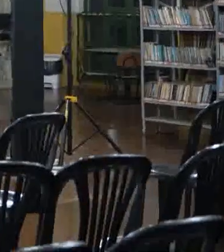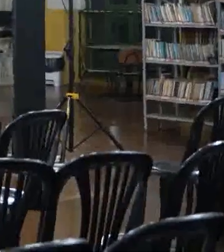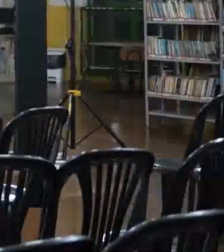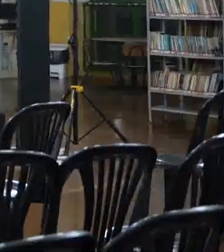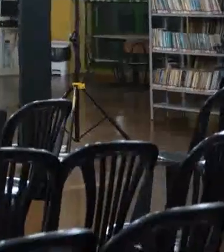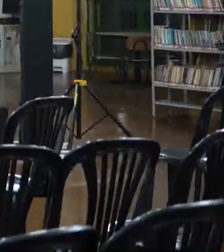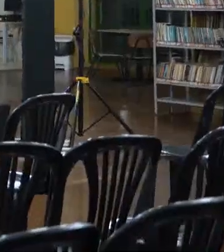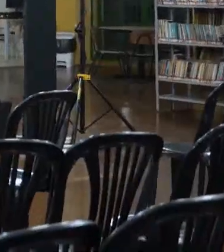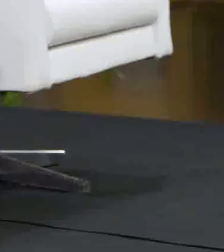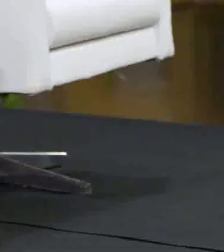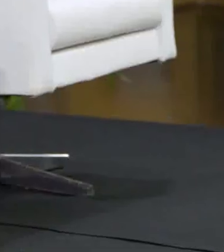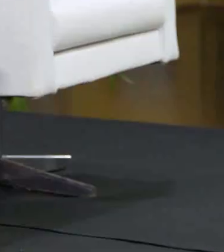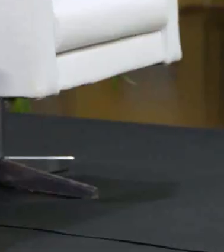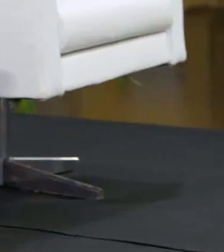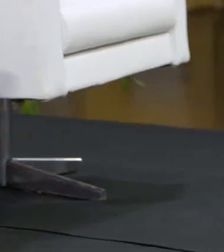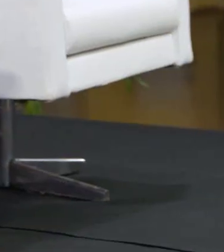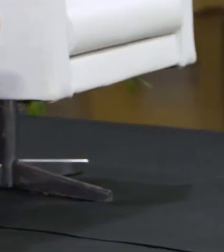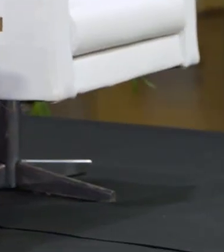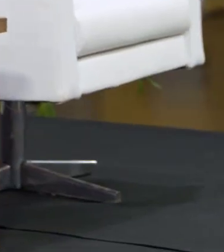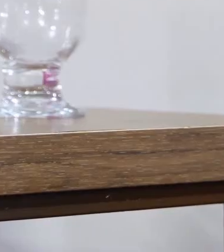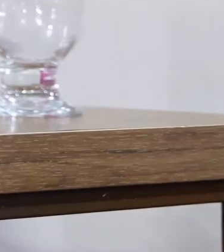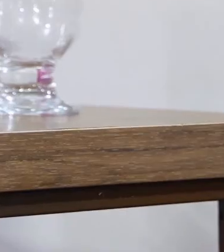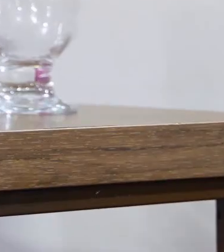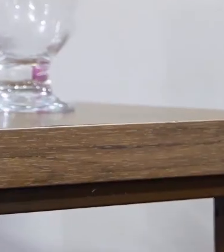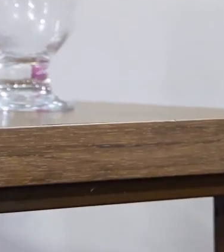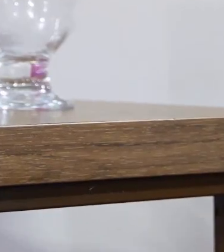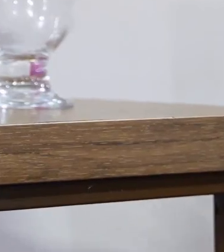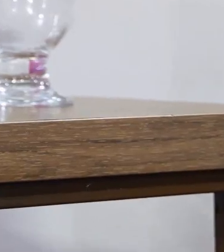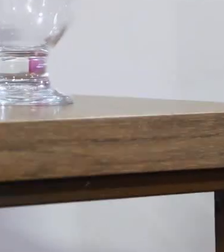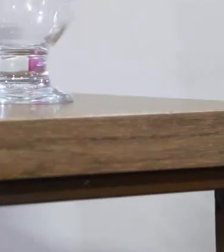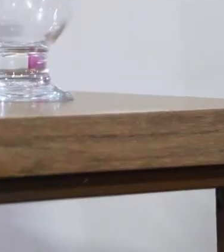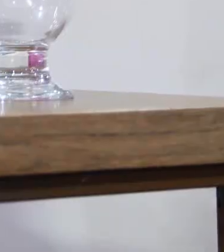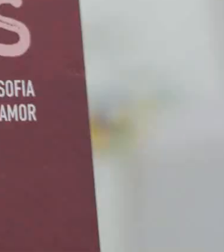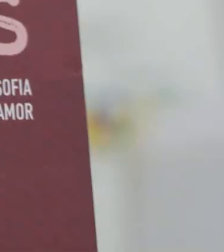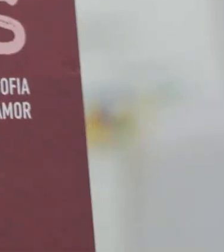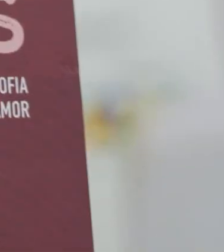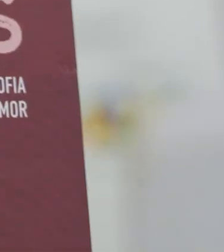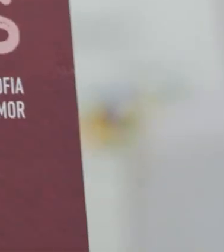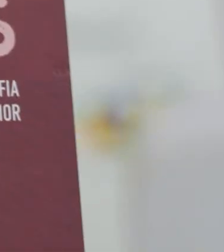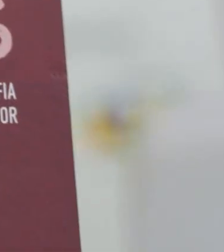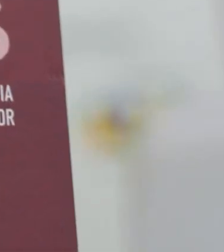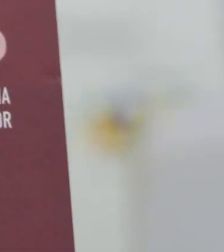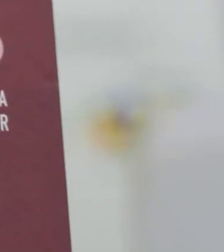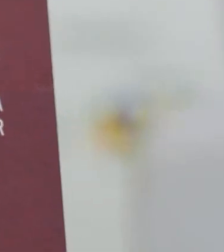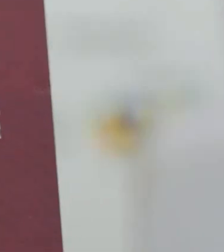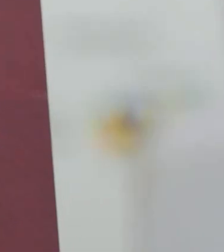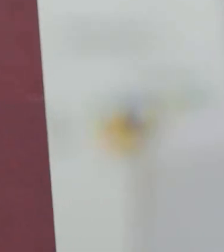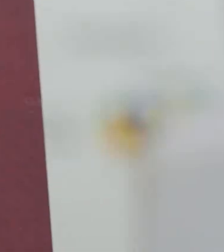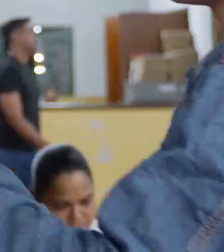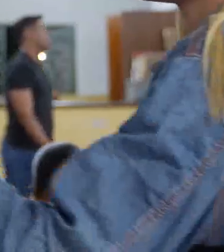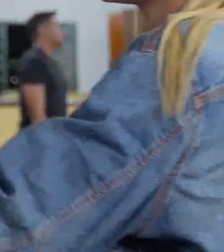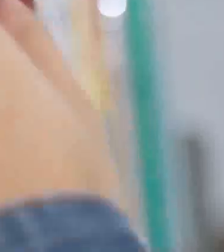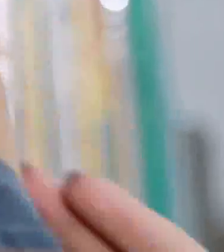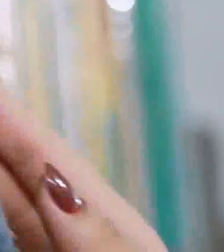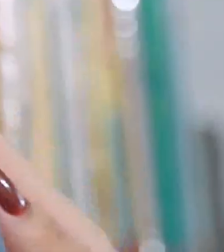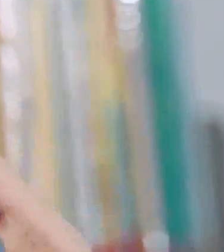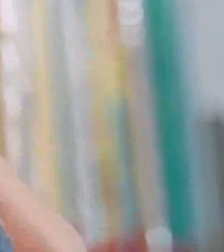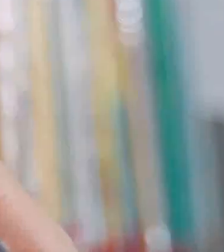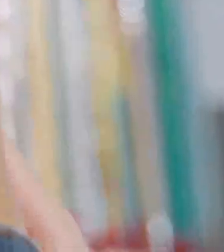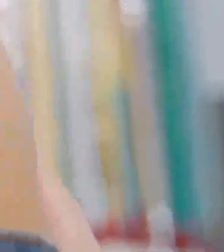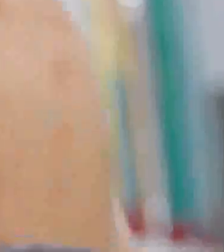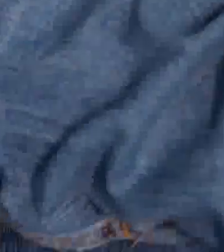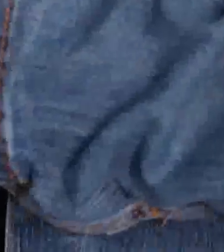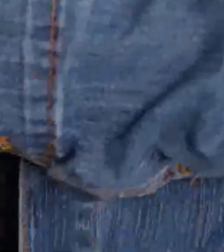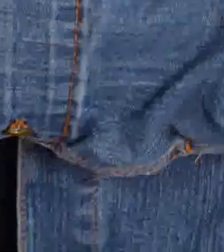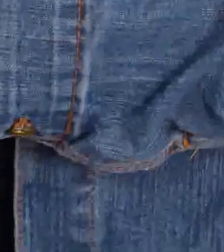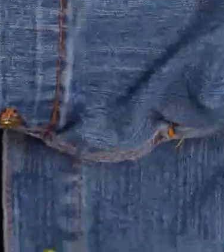vê-se o auditório vazio. Em uma mesinha ao centro, entre duas taças, o livro Renato Nogueira, Por que Amamos?